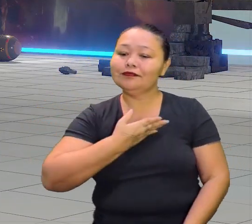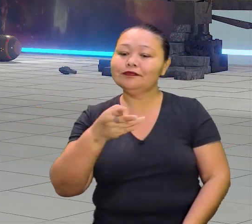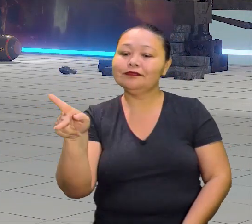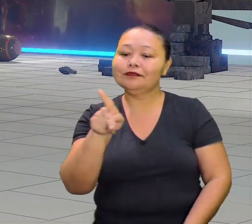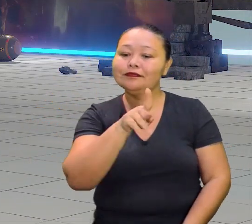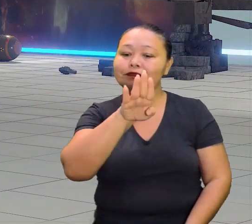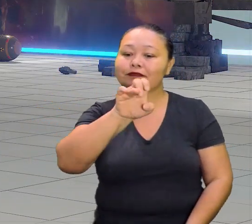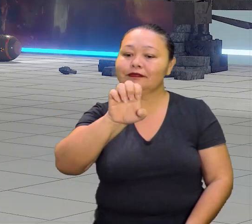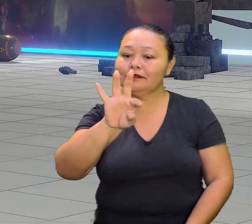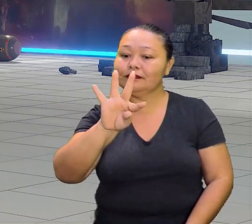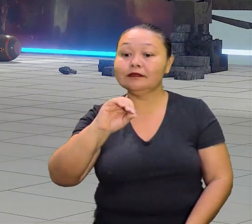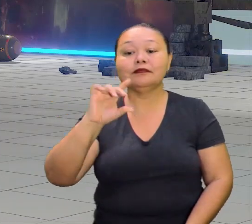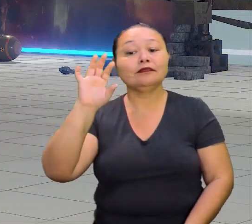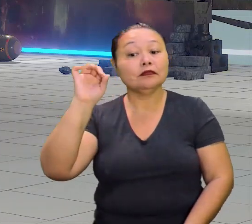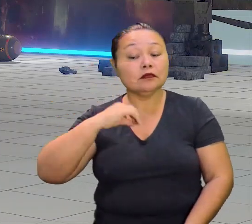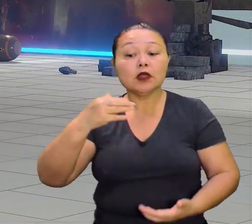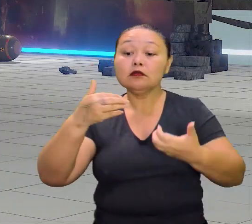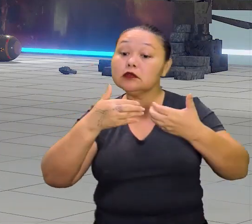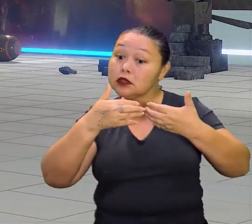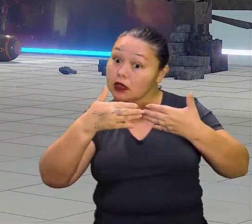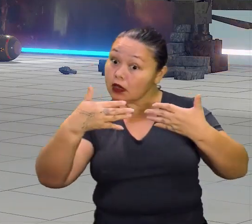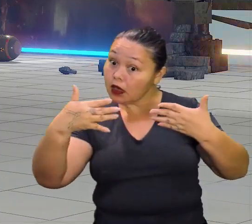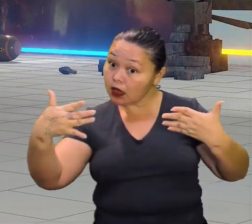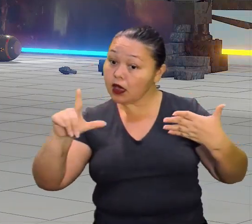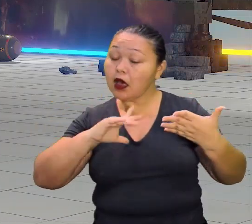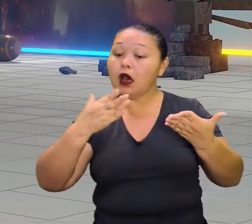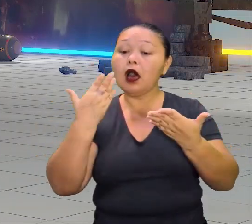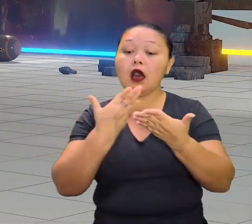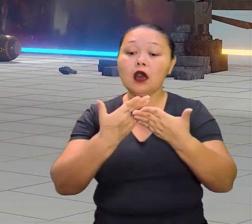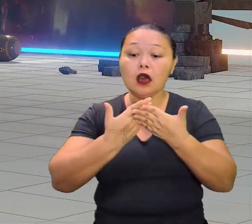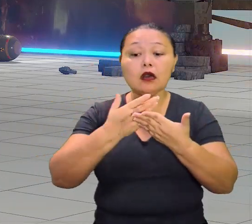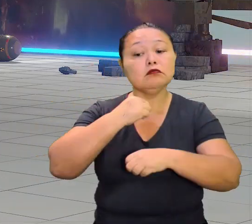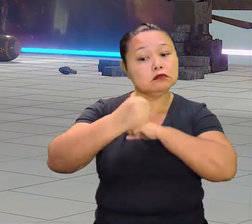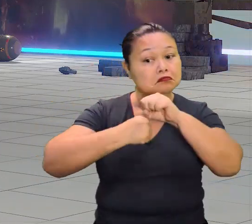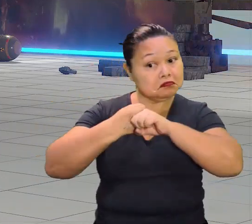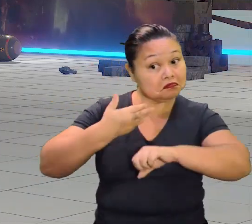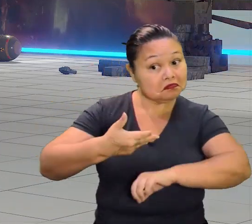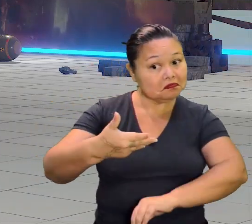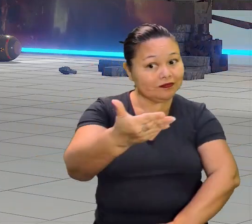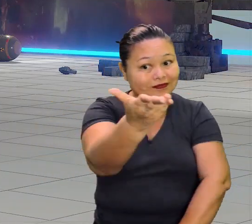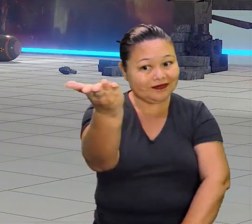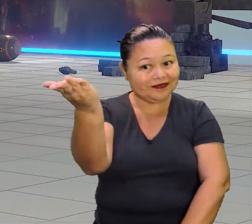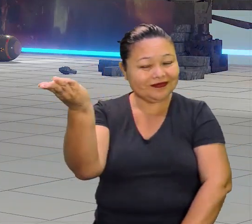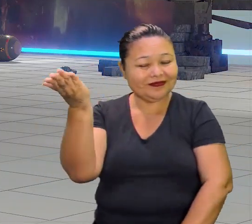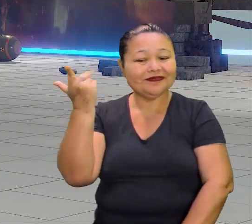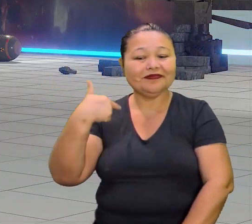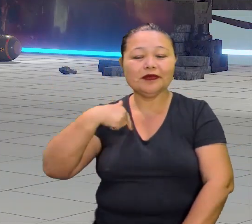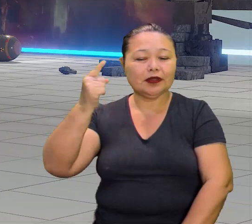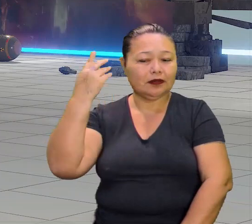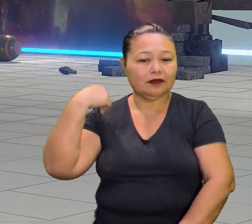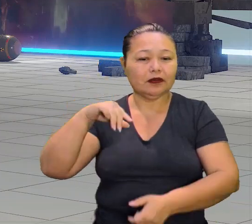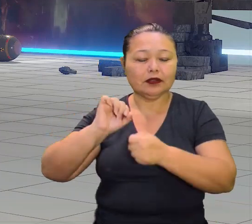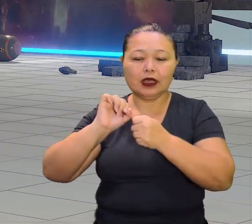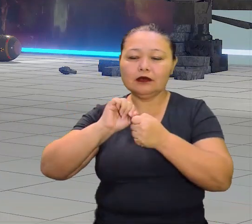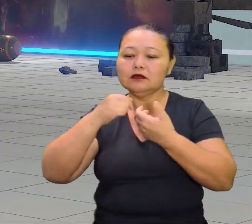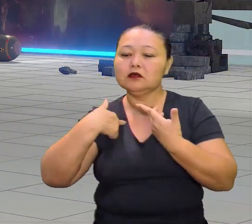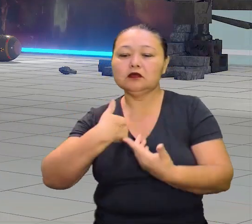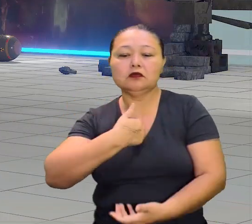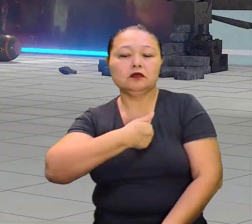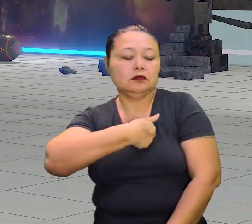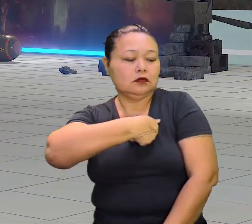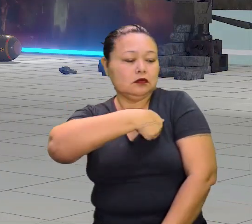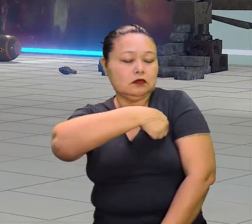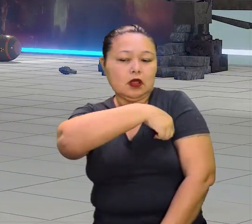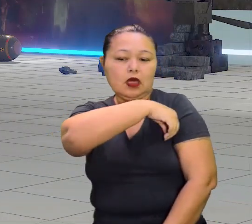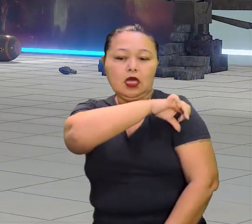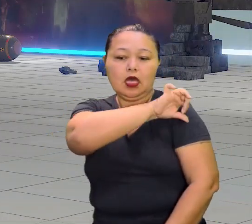professor Beto, que abriu, inclusive, a aula desse ano para vocês. Aquela pegada lá do ensino fundamental